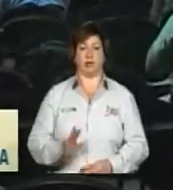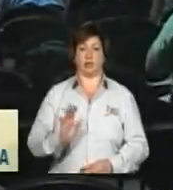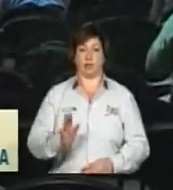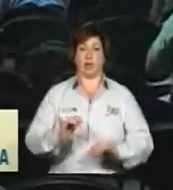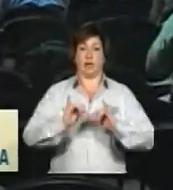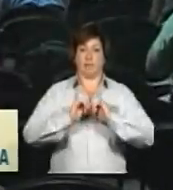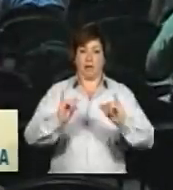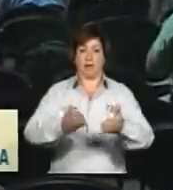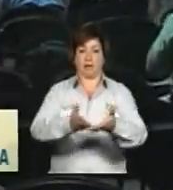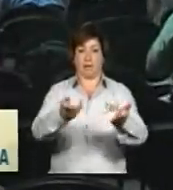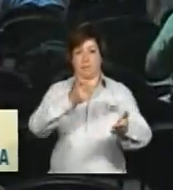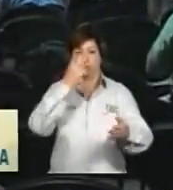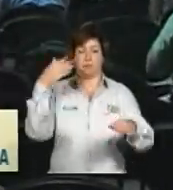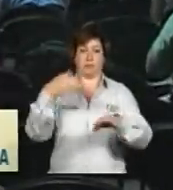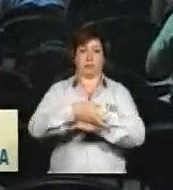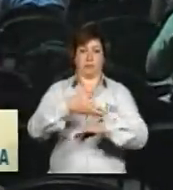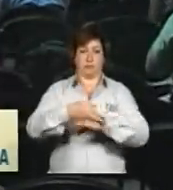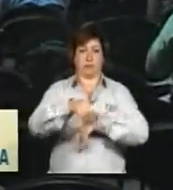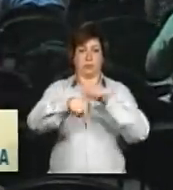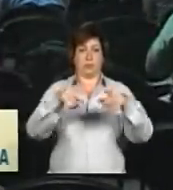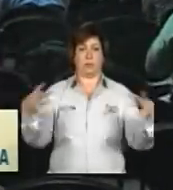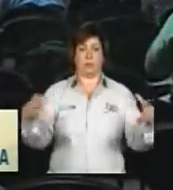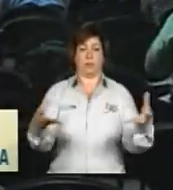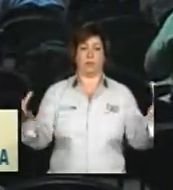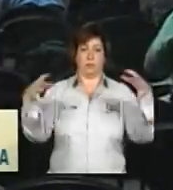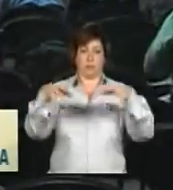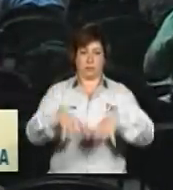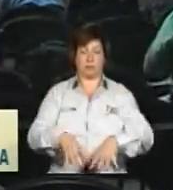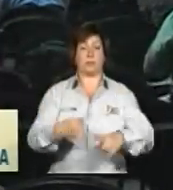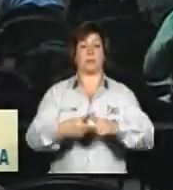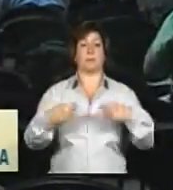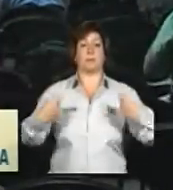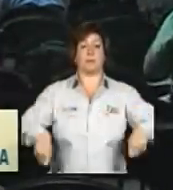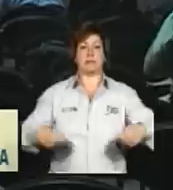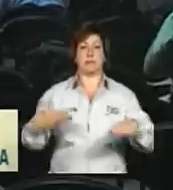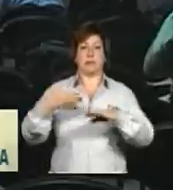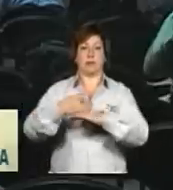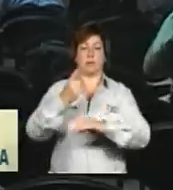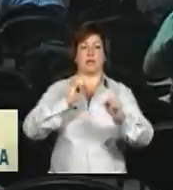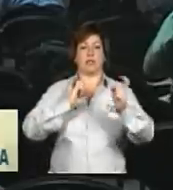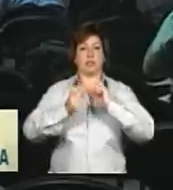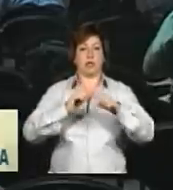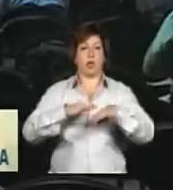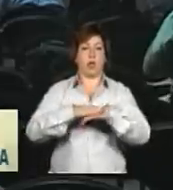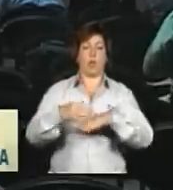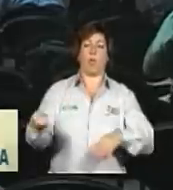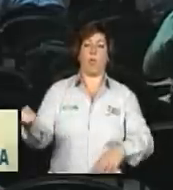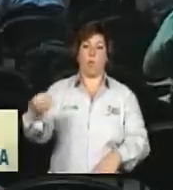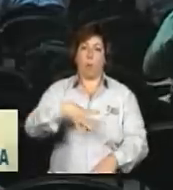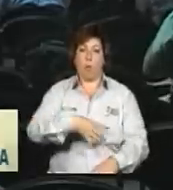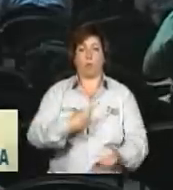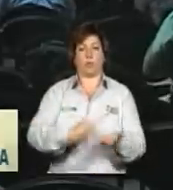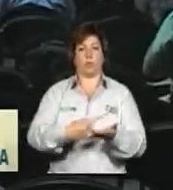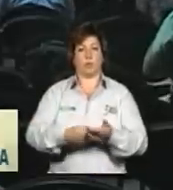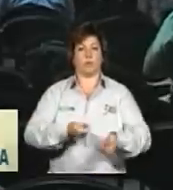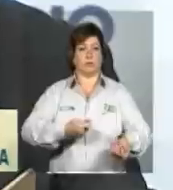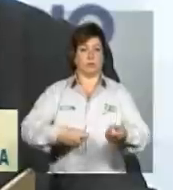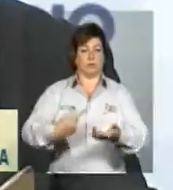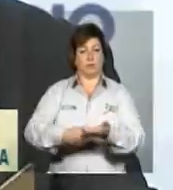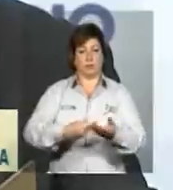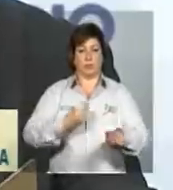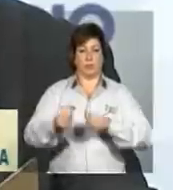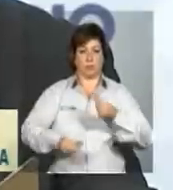sinalizado aos participantes, às delegações, que precisamos agora entrar numa dinâmica nova de negociação, ou